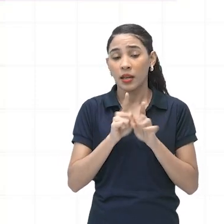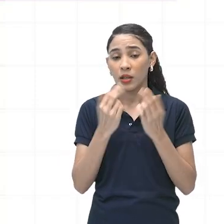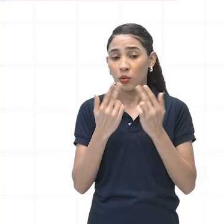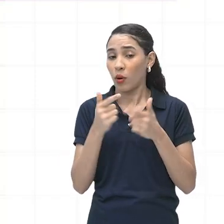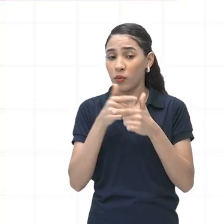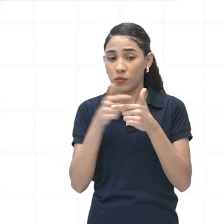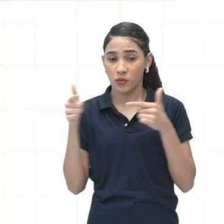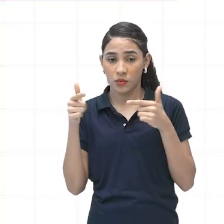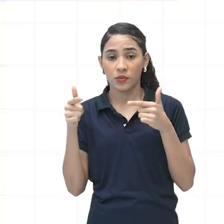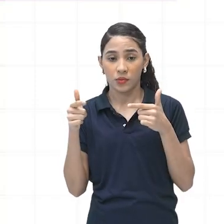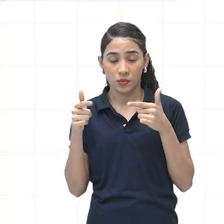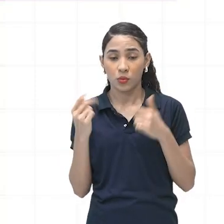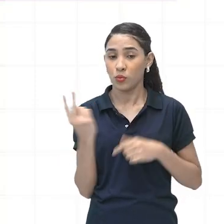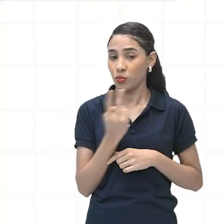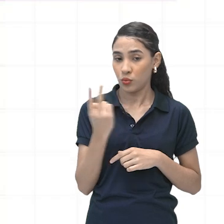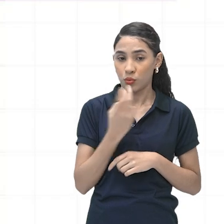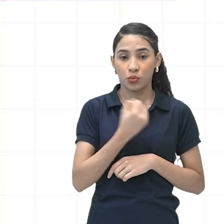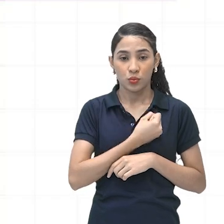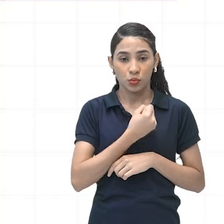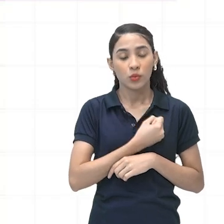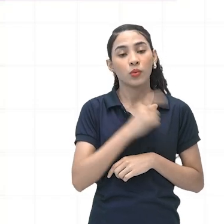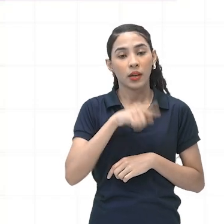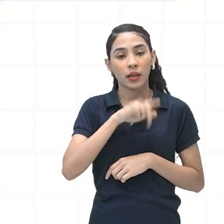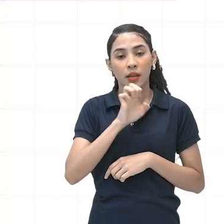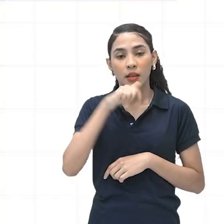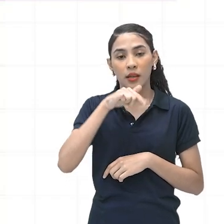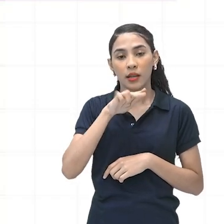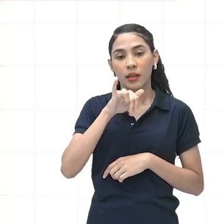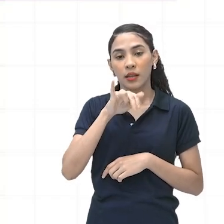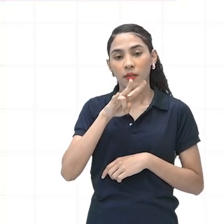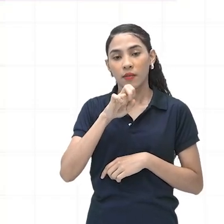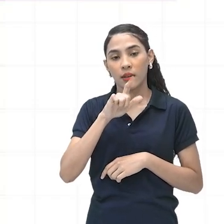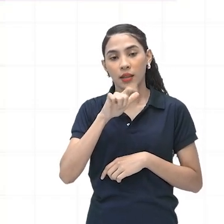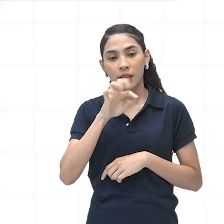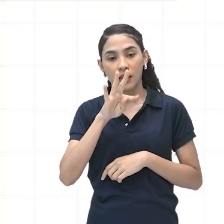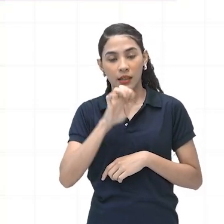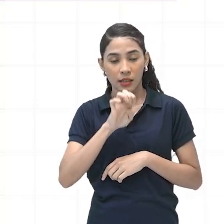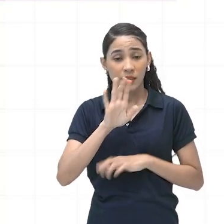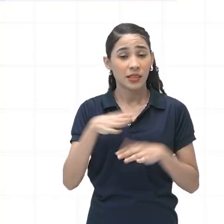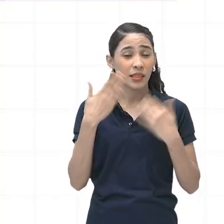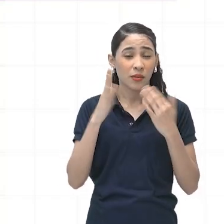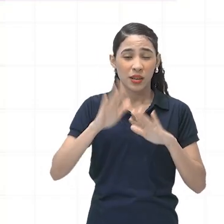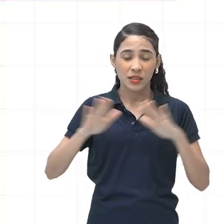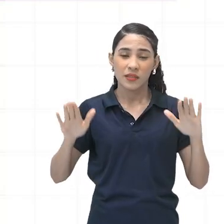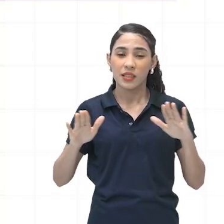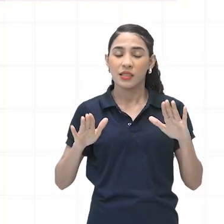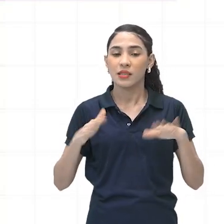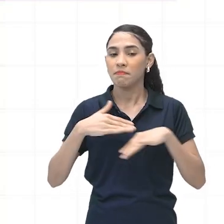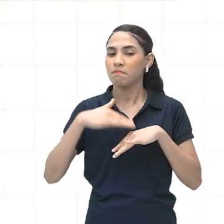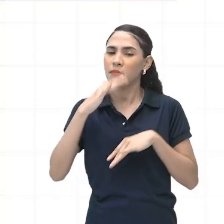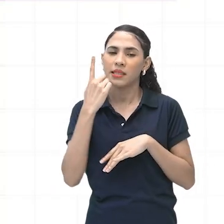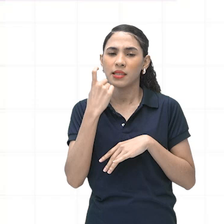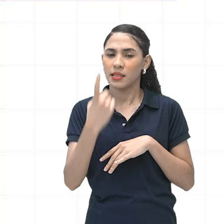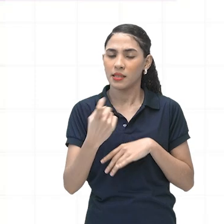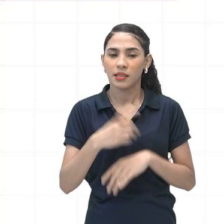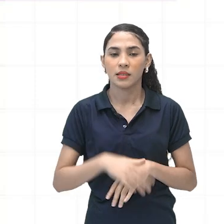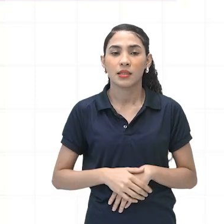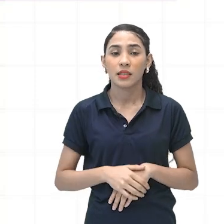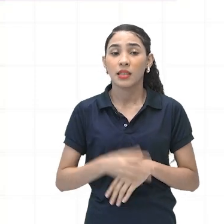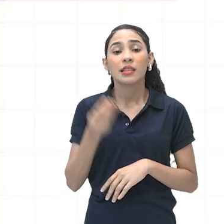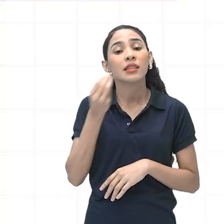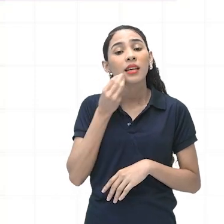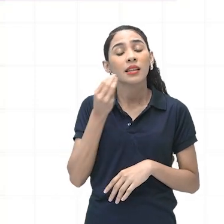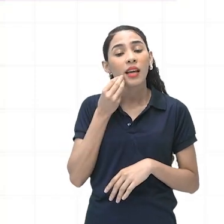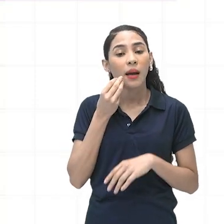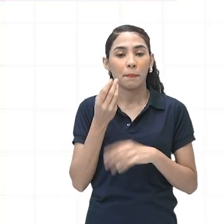q, esses dois valores são equivalentes. Então, às vezes, fica muito mais interessante eu